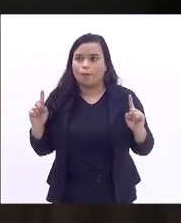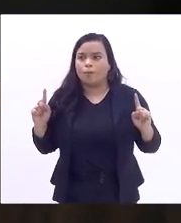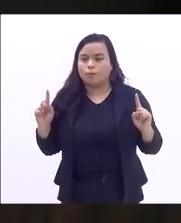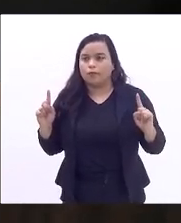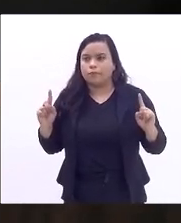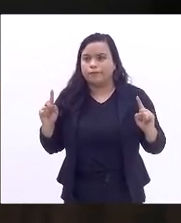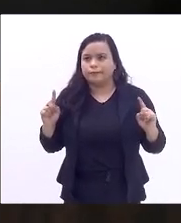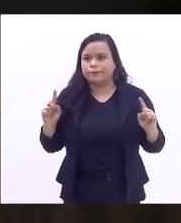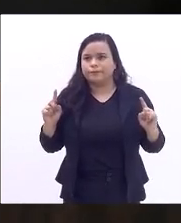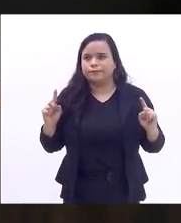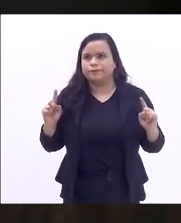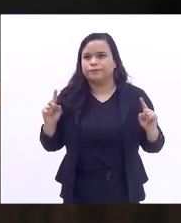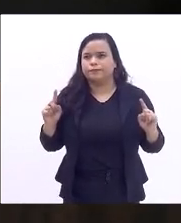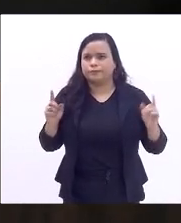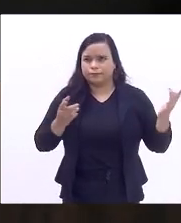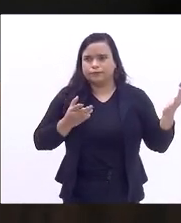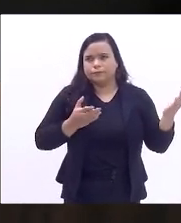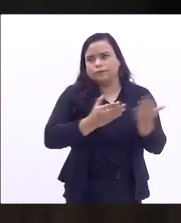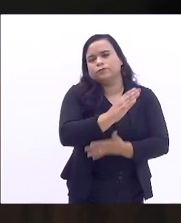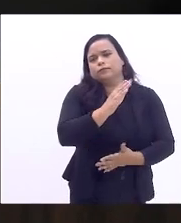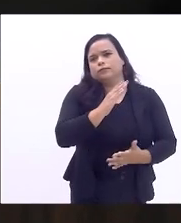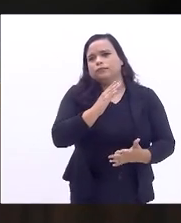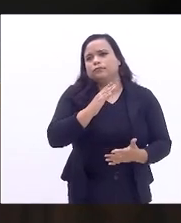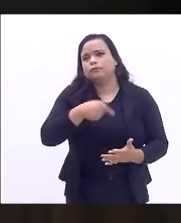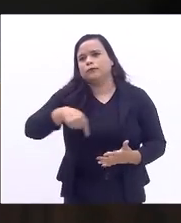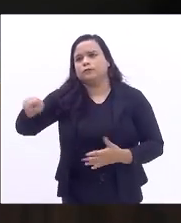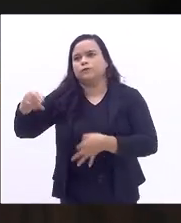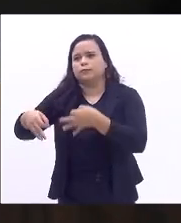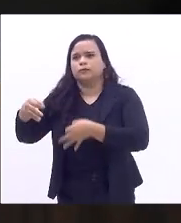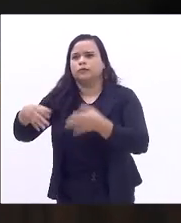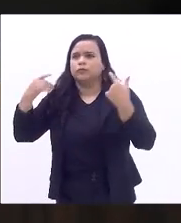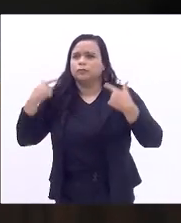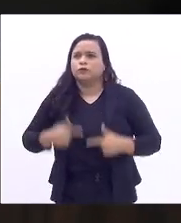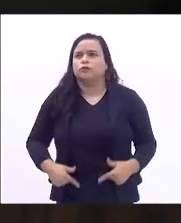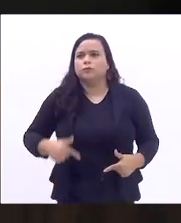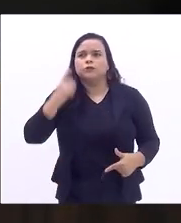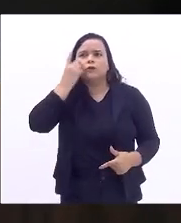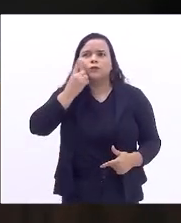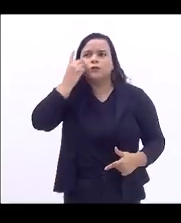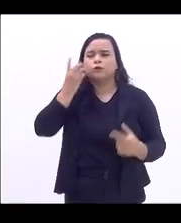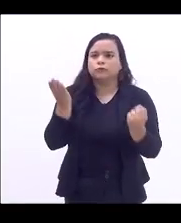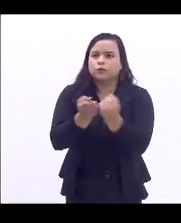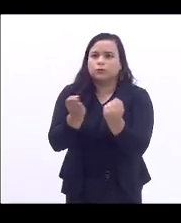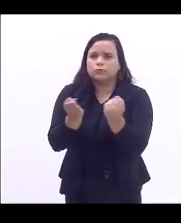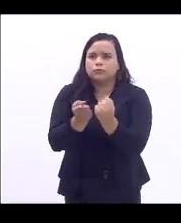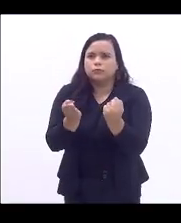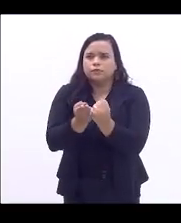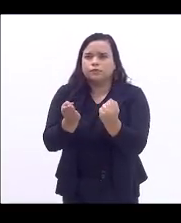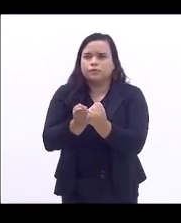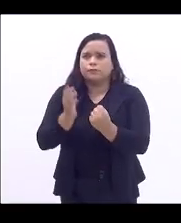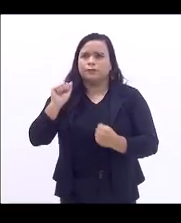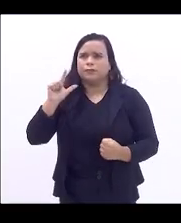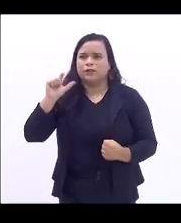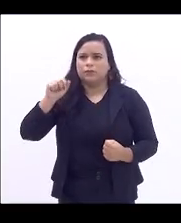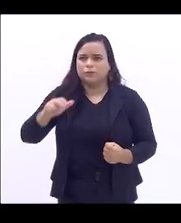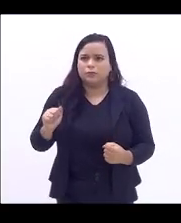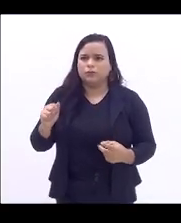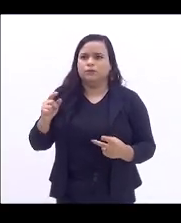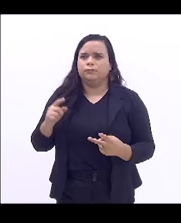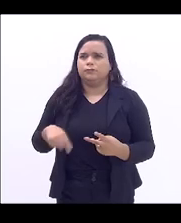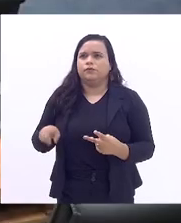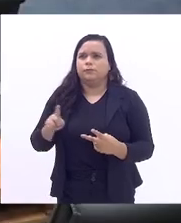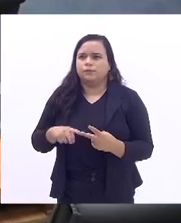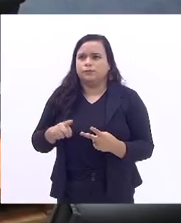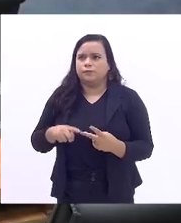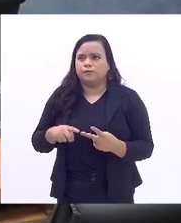seus que a prova nesse Como estão aprovada vai à promulgação com abstenção do deputado Samuel Malafaia Alana passo